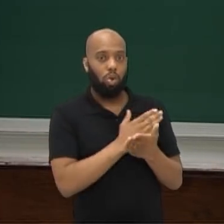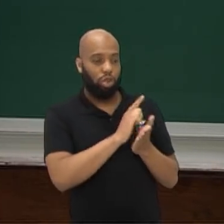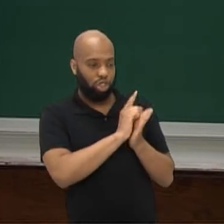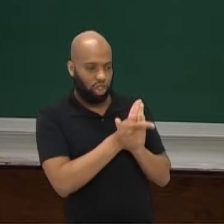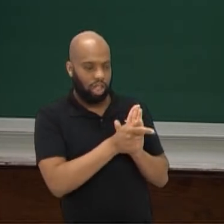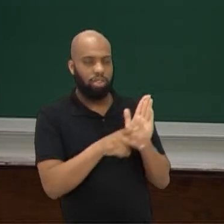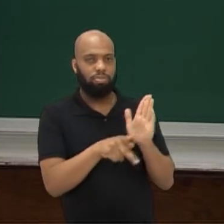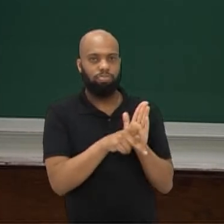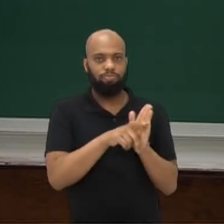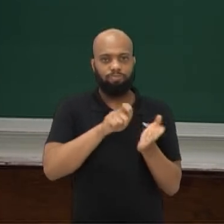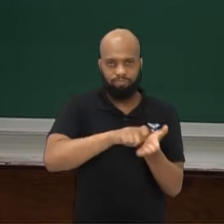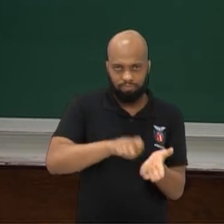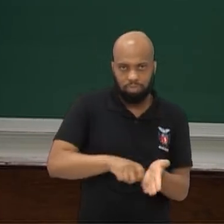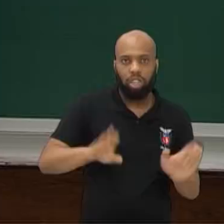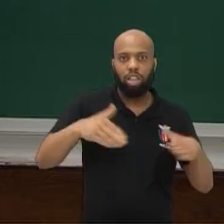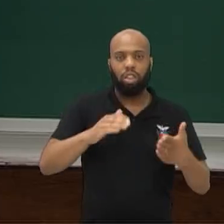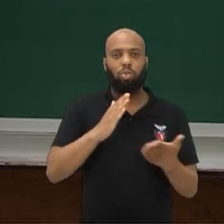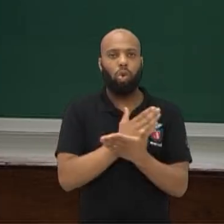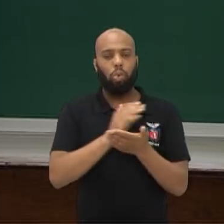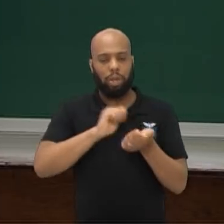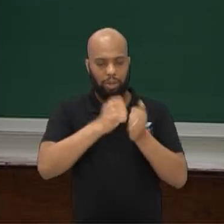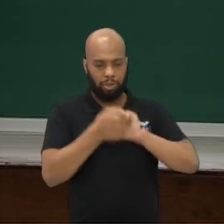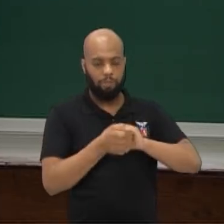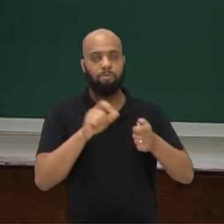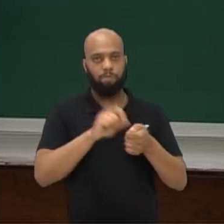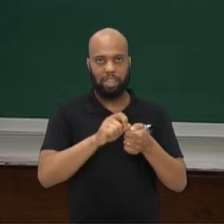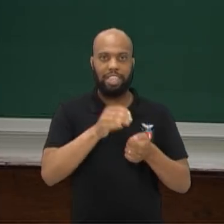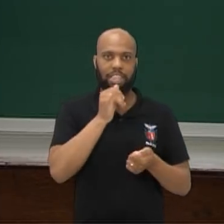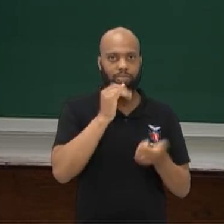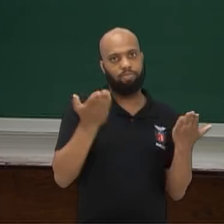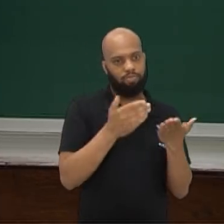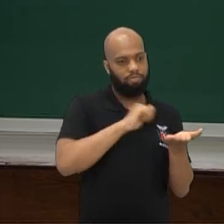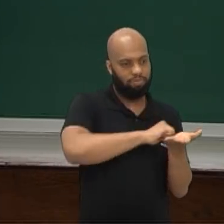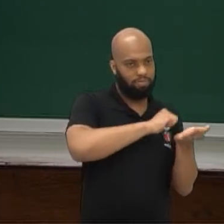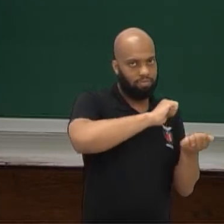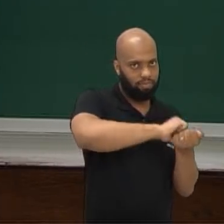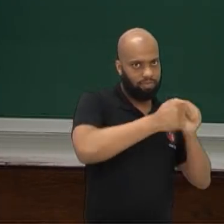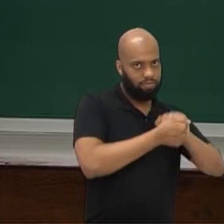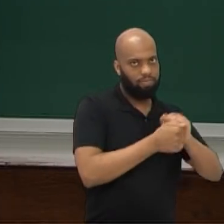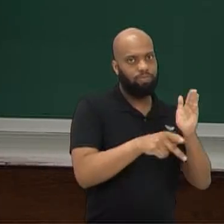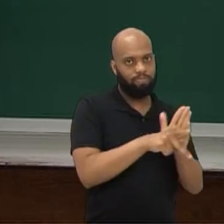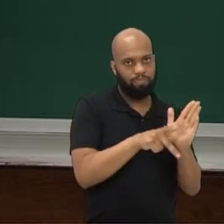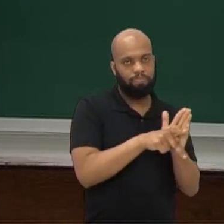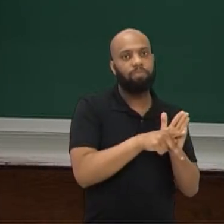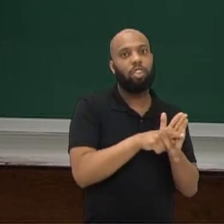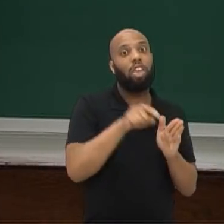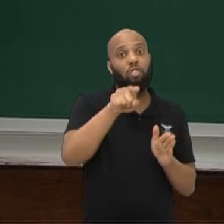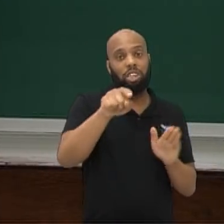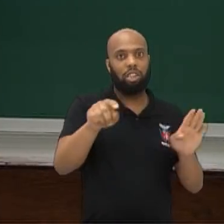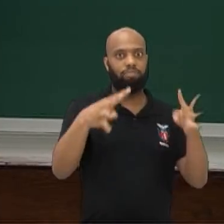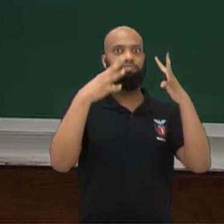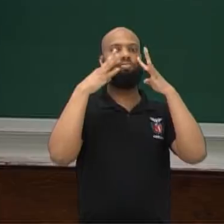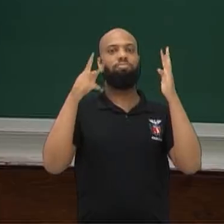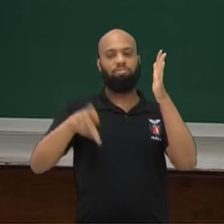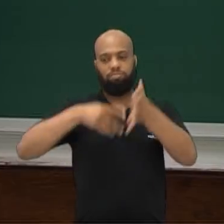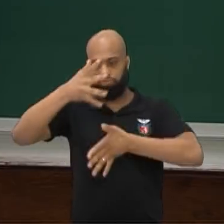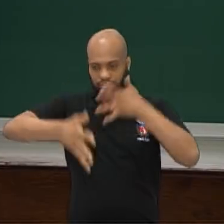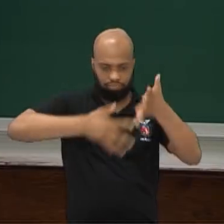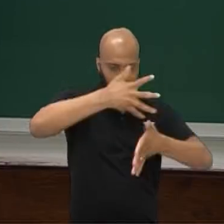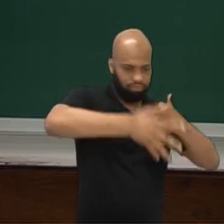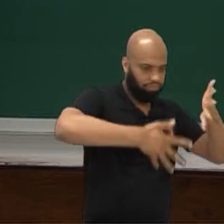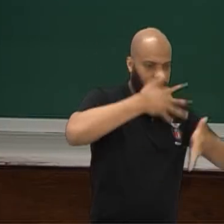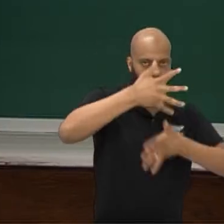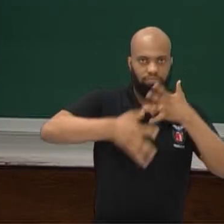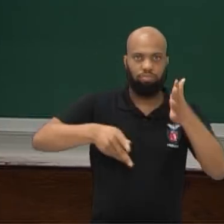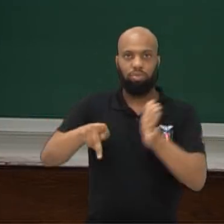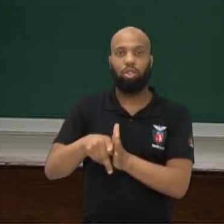discursivo, algumas adaptações acabam sendo feitas, certo? E eu vou pedir para vocês prestarem atenção na leitura e depois prestarem atenção